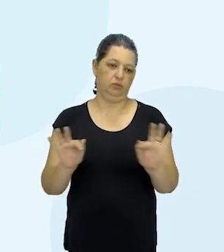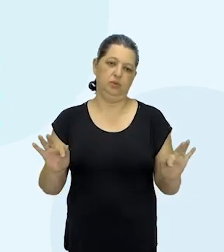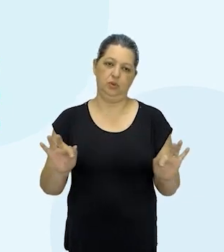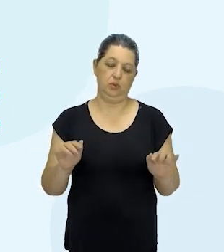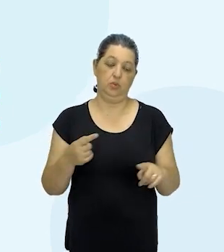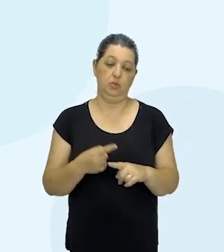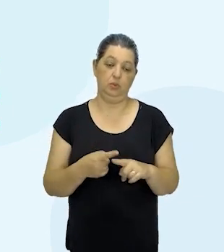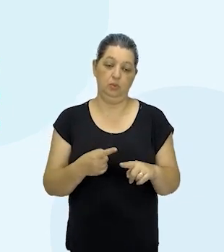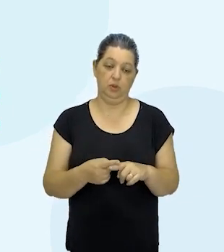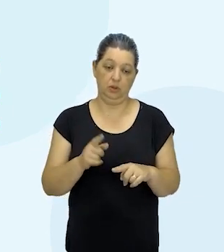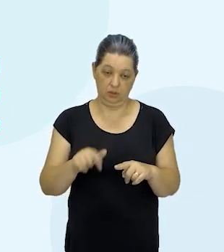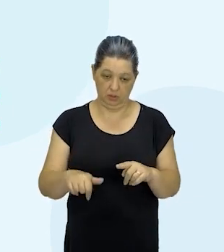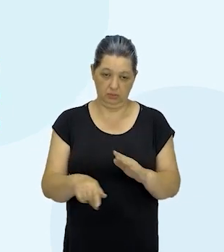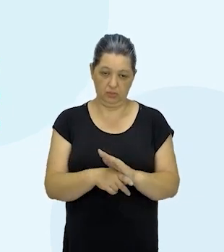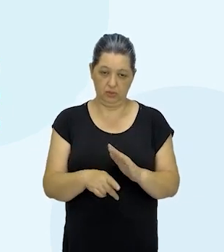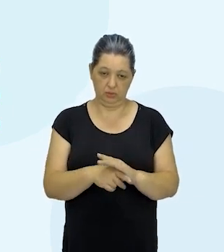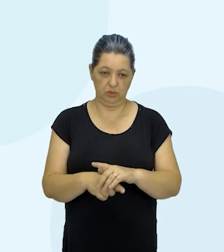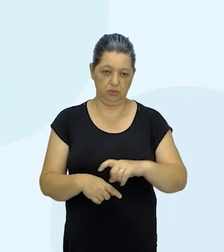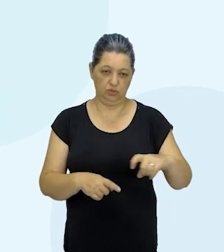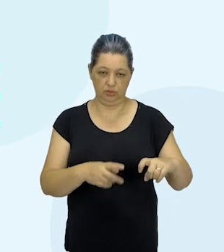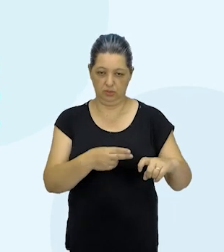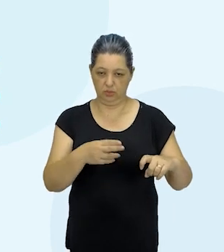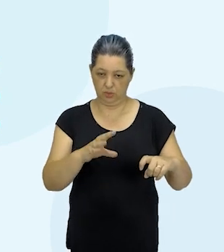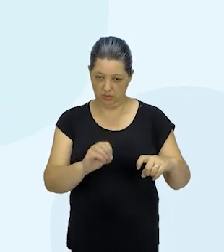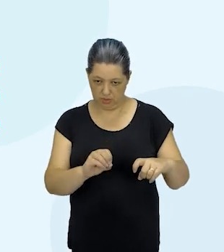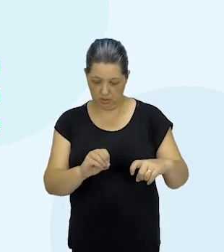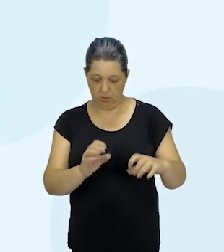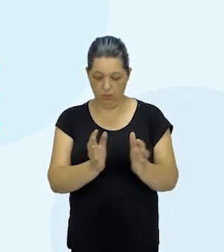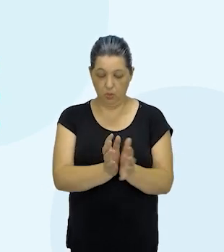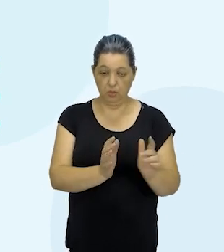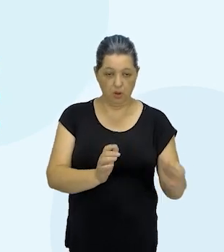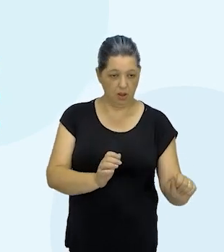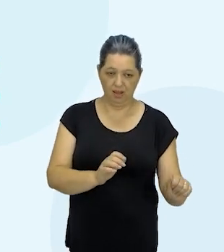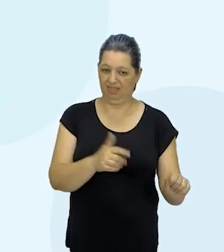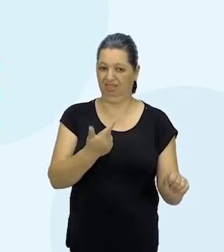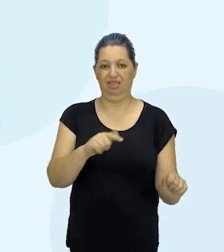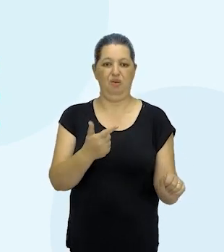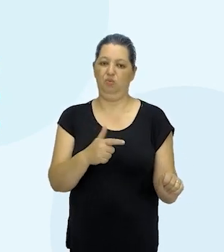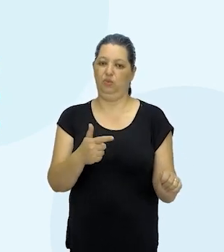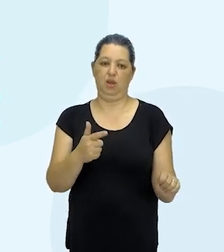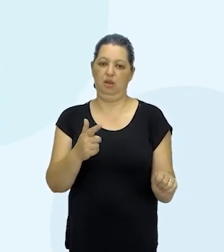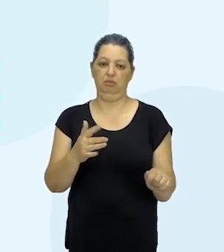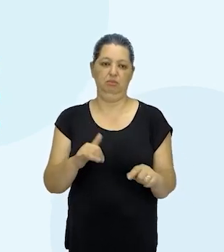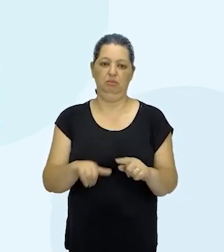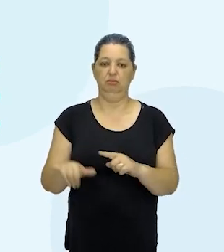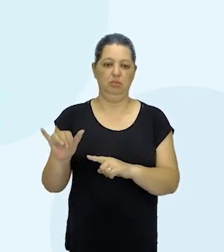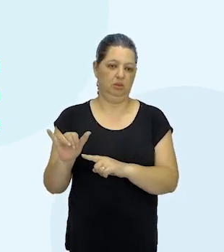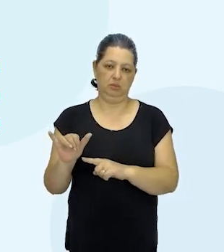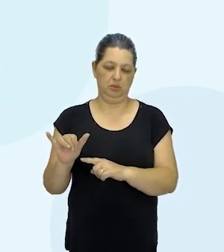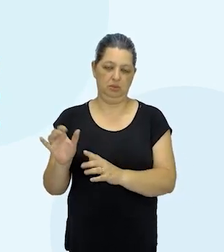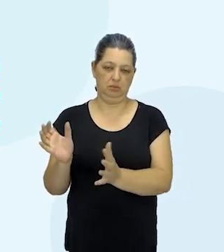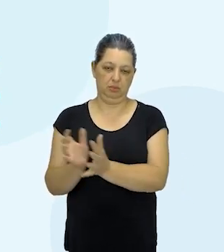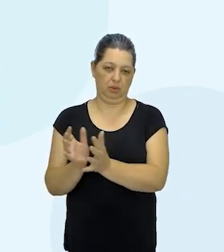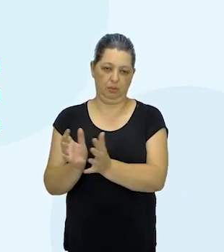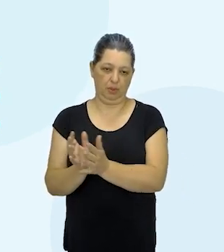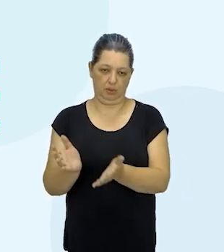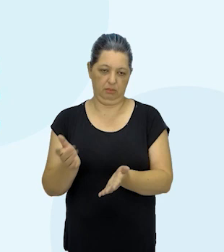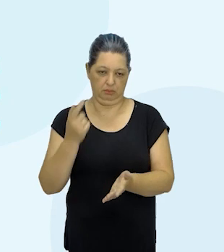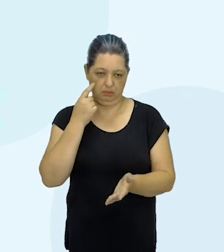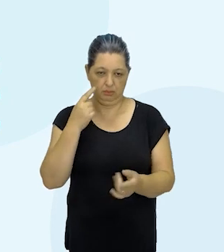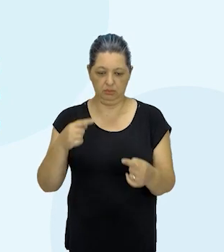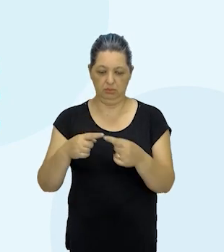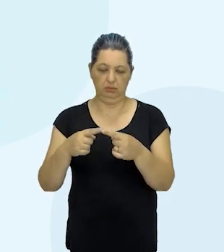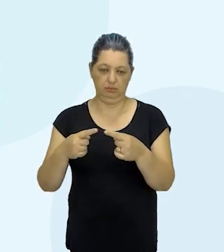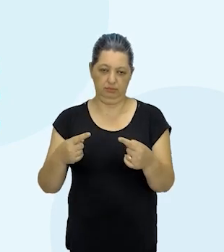para o elemento x igual a 0 do conjunto A, não existe o elemento y igual a 0 no conjunto B para associar-se a